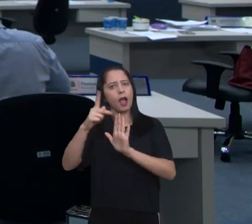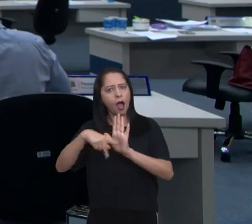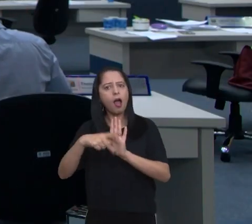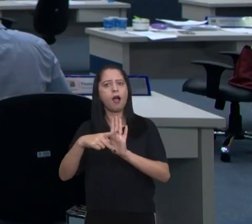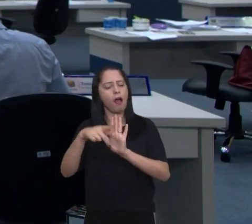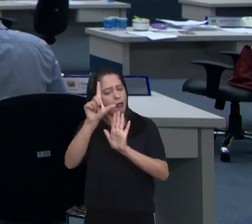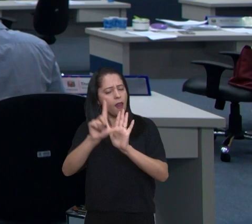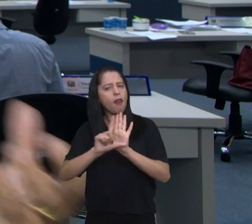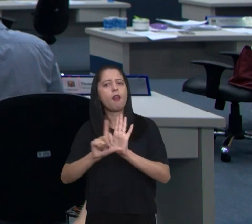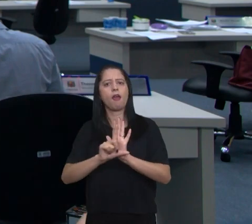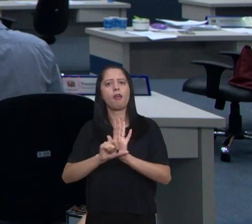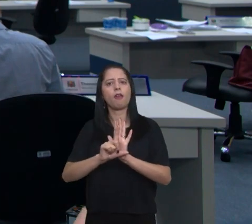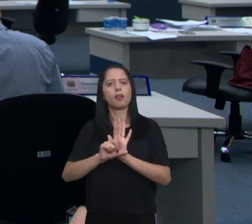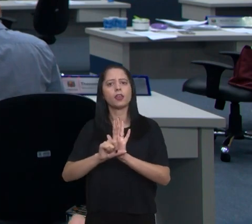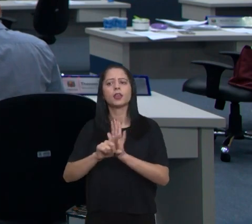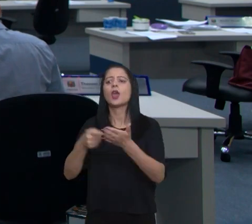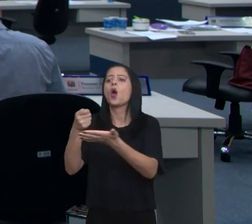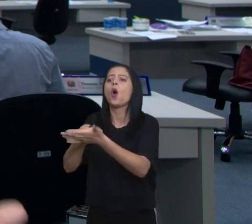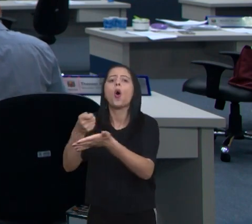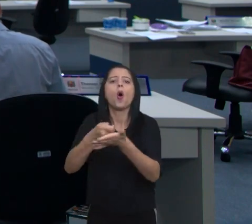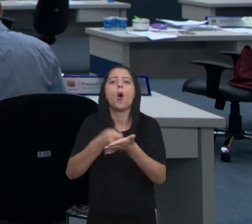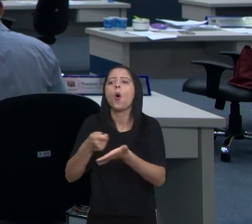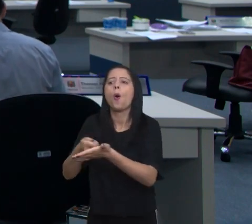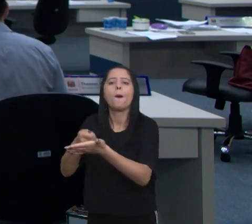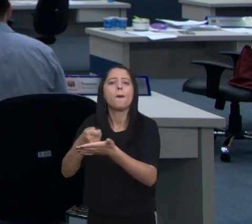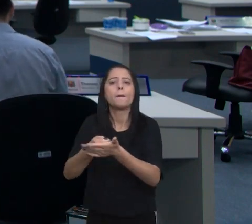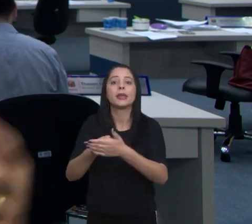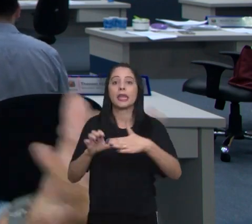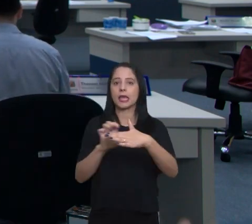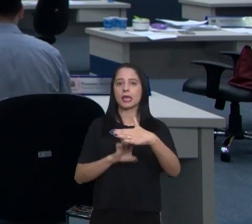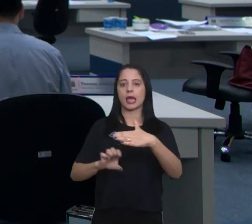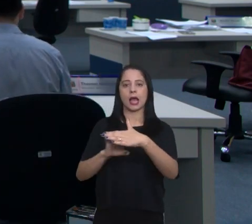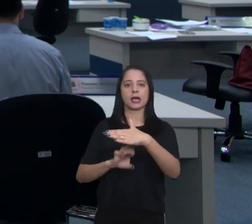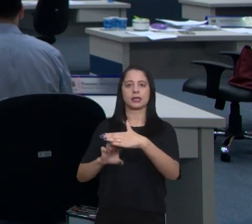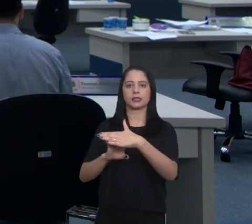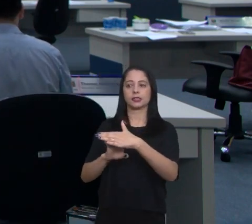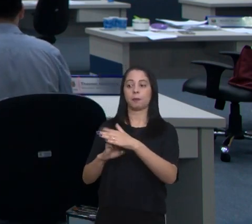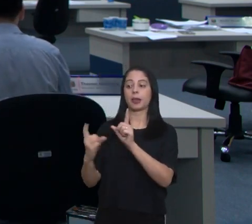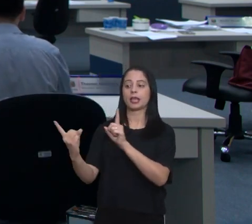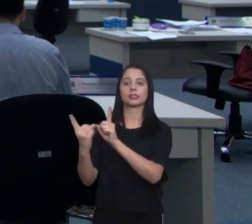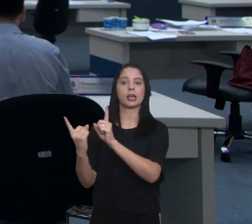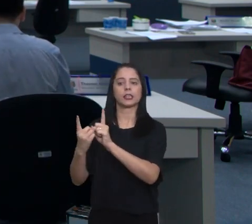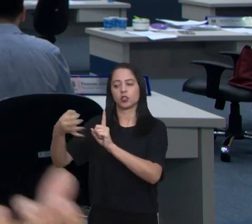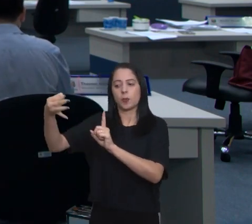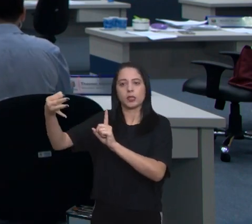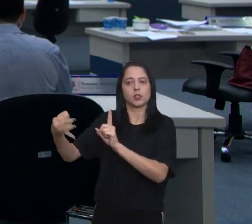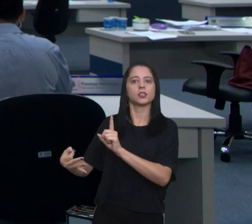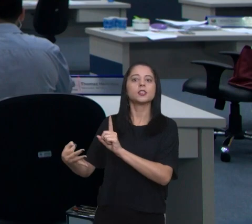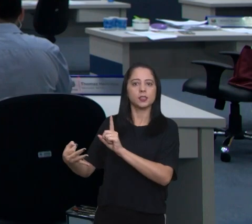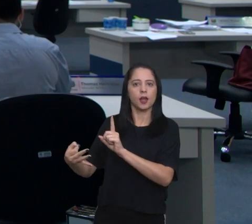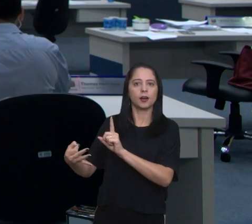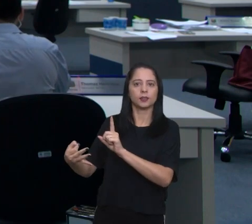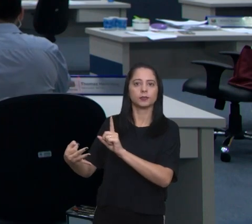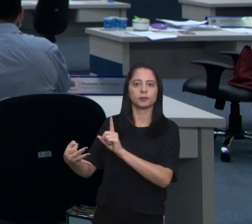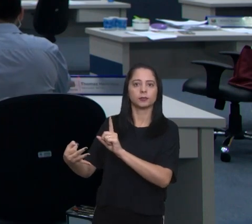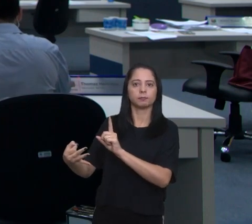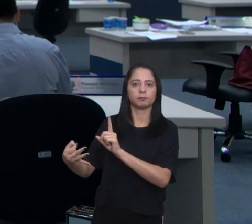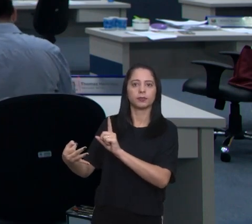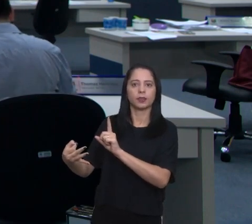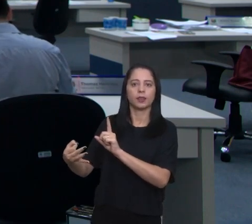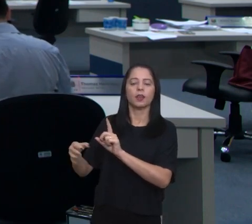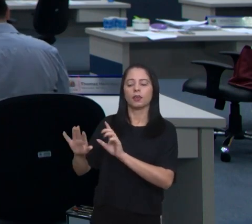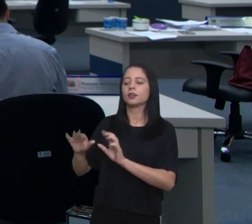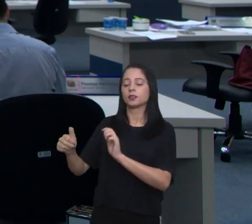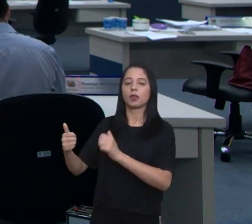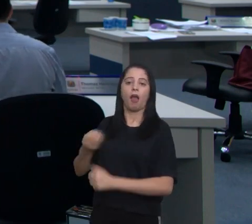leis que obriguem também tanto o serviço público como a rede privada a atender de uma melhor forma esse